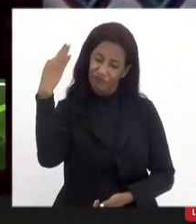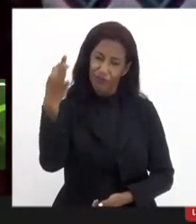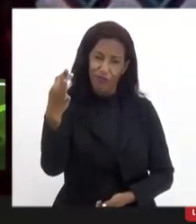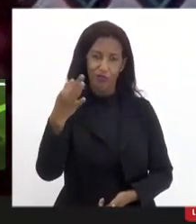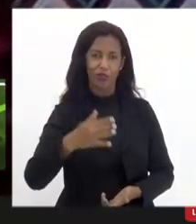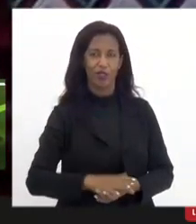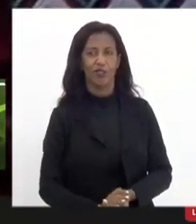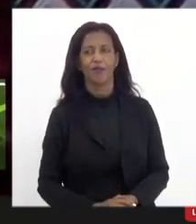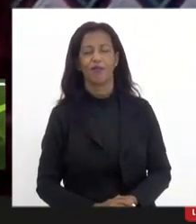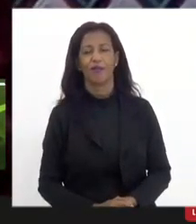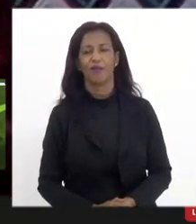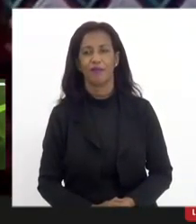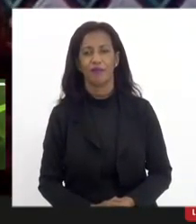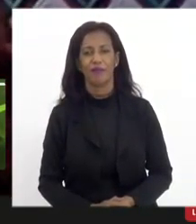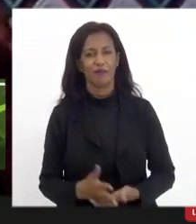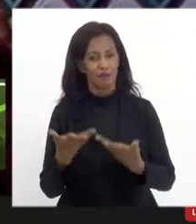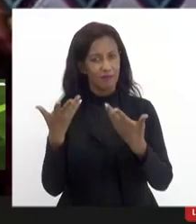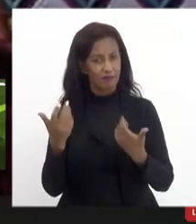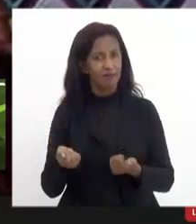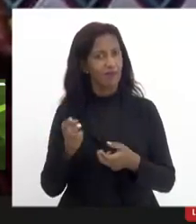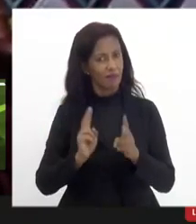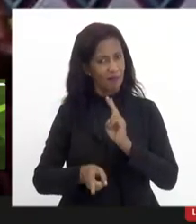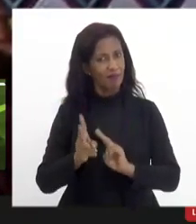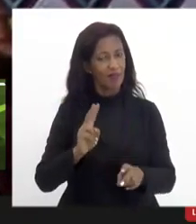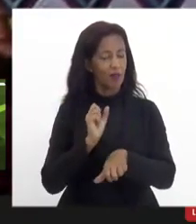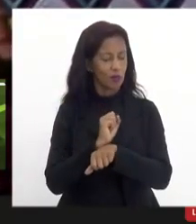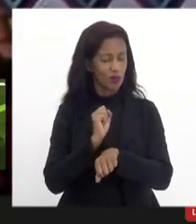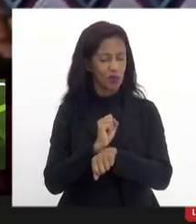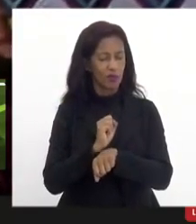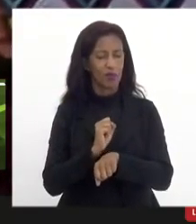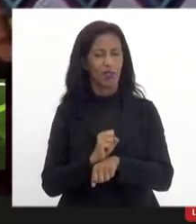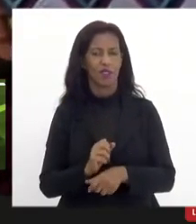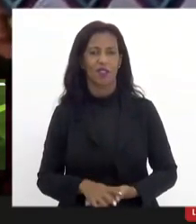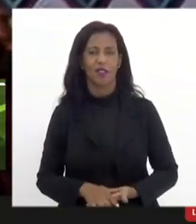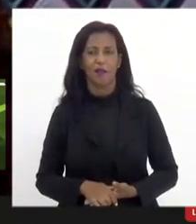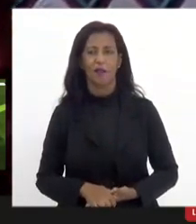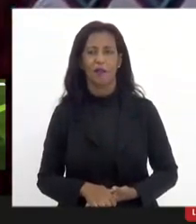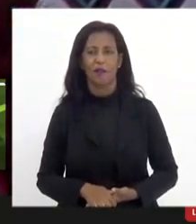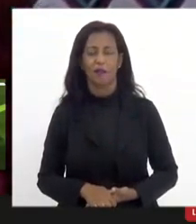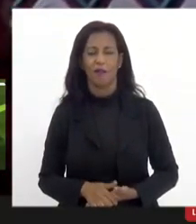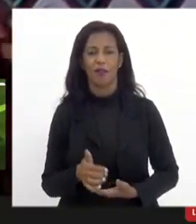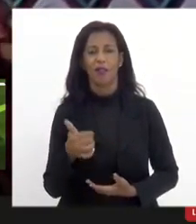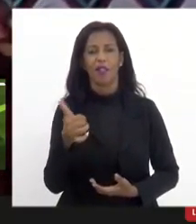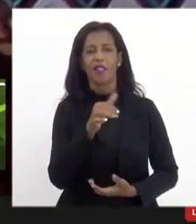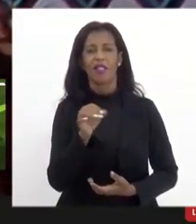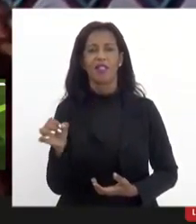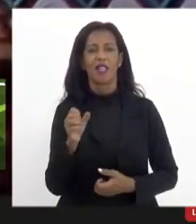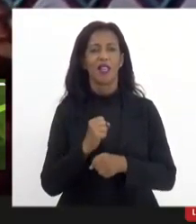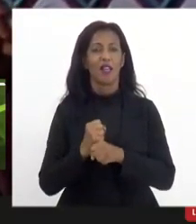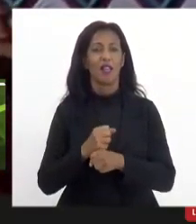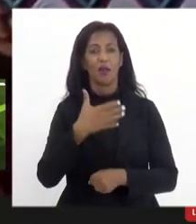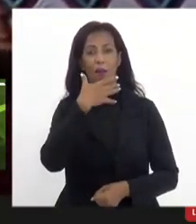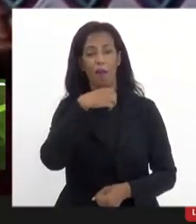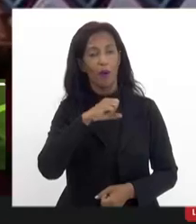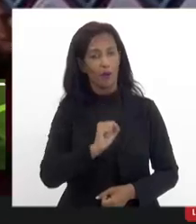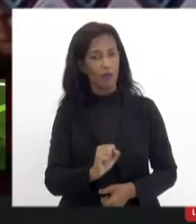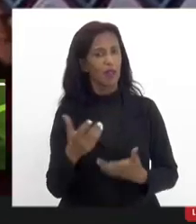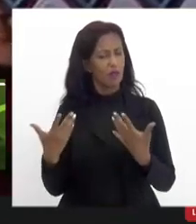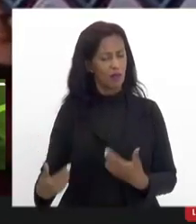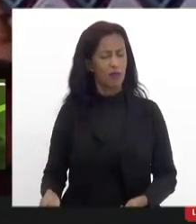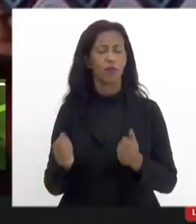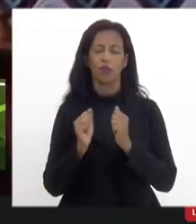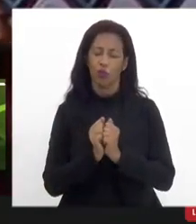a gente vai fazer. Vamos lá, vamos esperançar aí ainda na esteira do centenário de Paulo Freire. Vamos fazer,